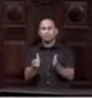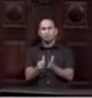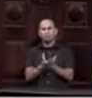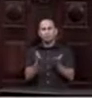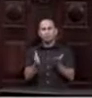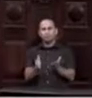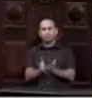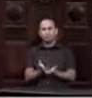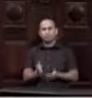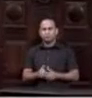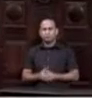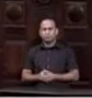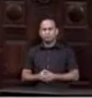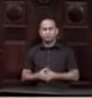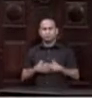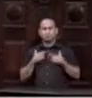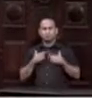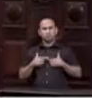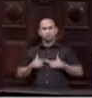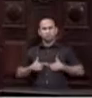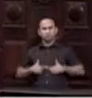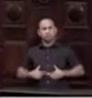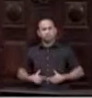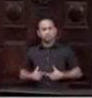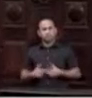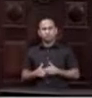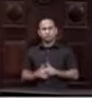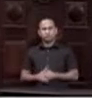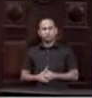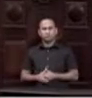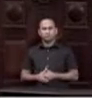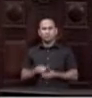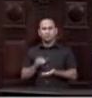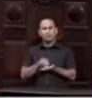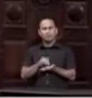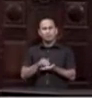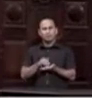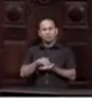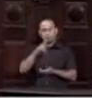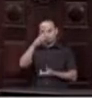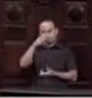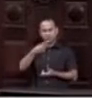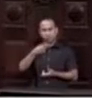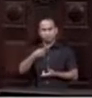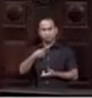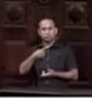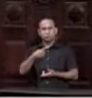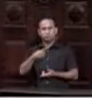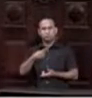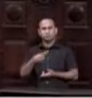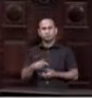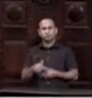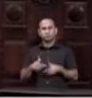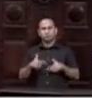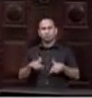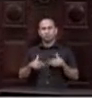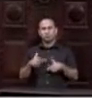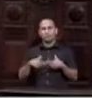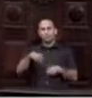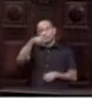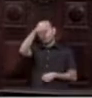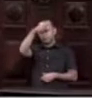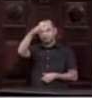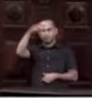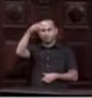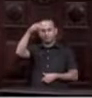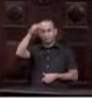vítima desse desmando, dessa falta de comando no serviço público desse Estado,